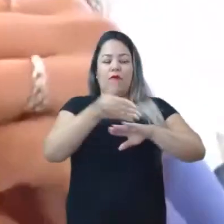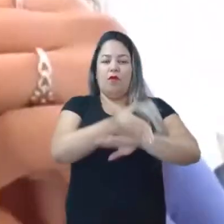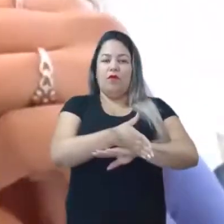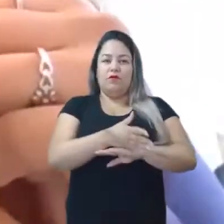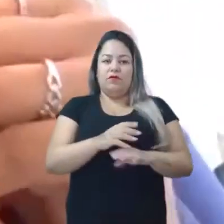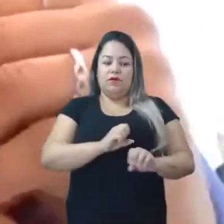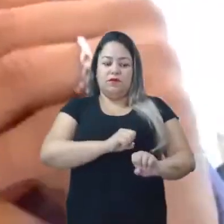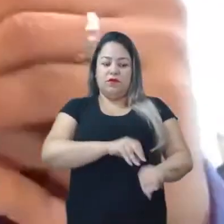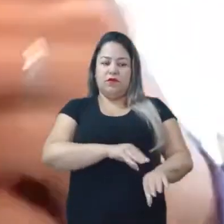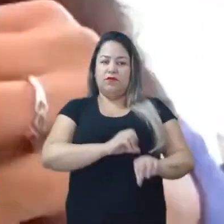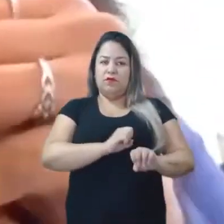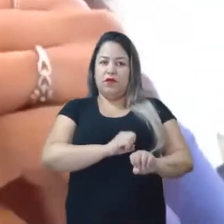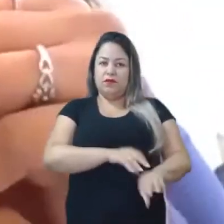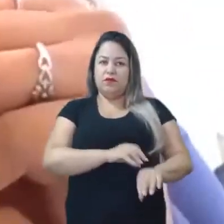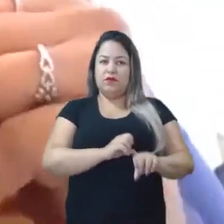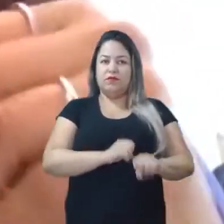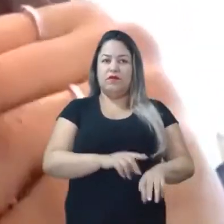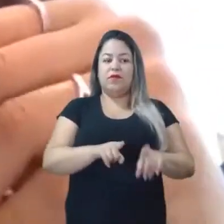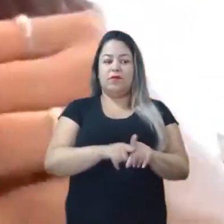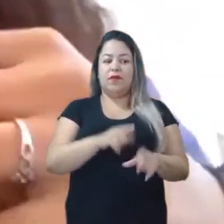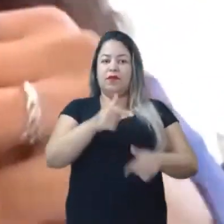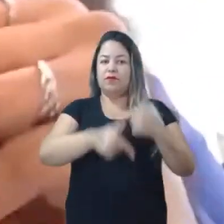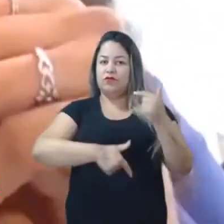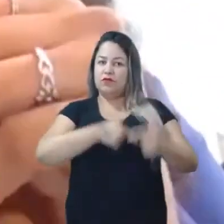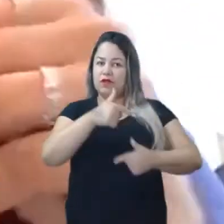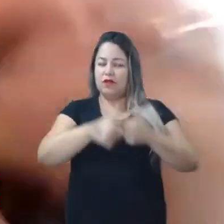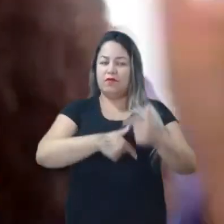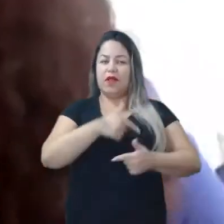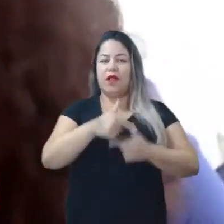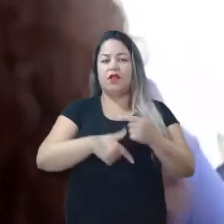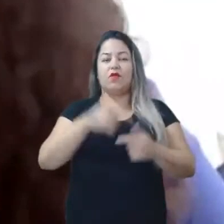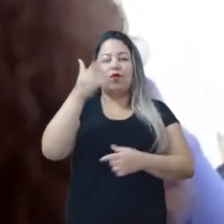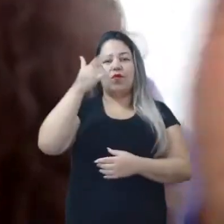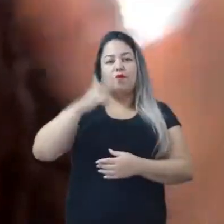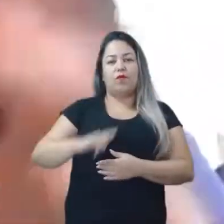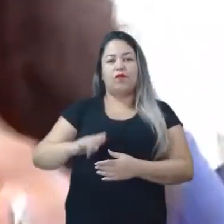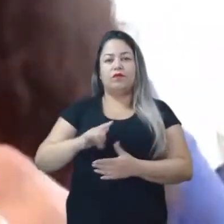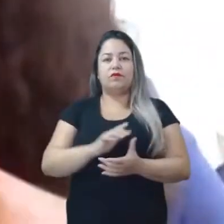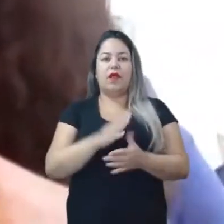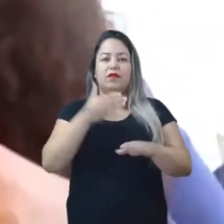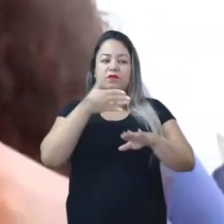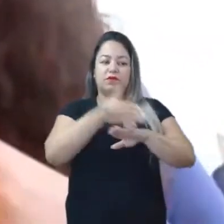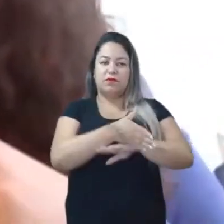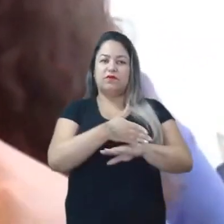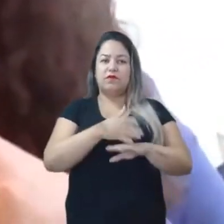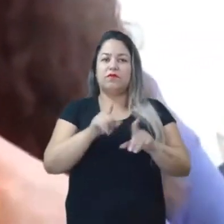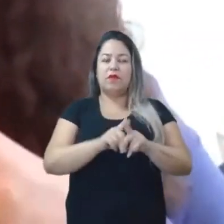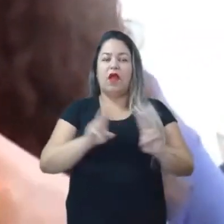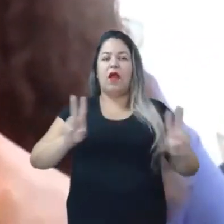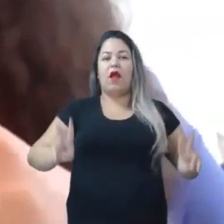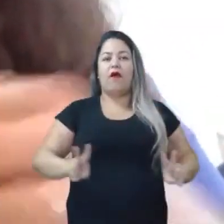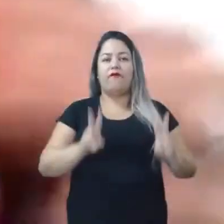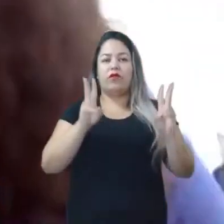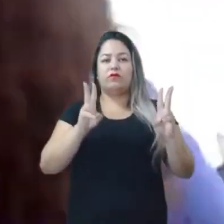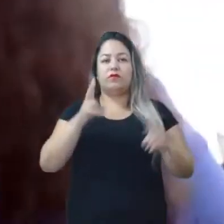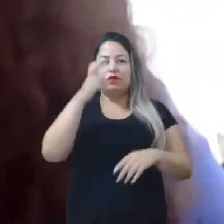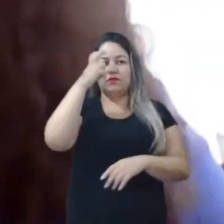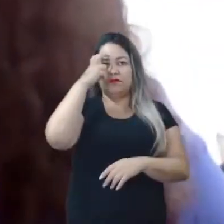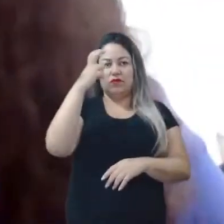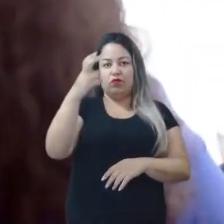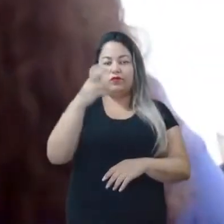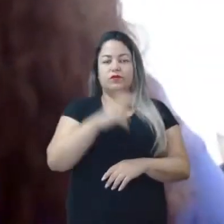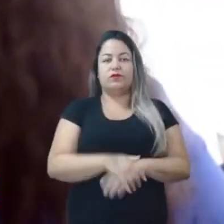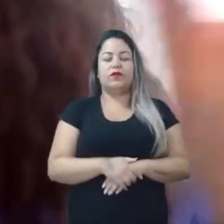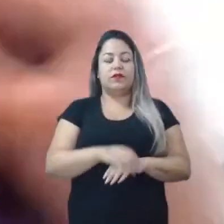à educação, né, o acesso ao mercado de trabalho, e um outro aspecto que é a valorização da cultura, né?